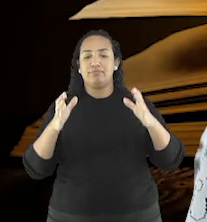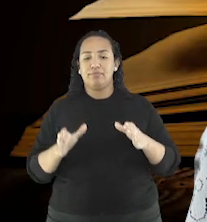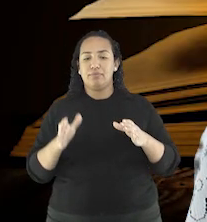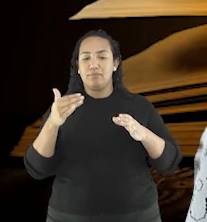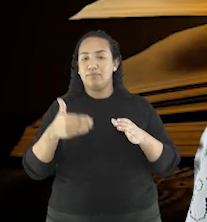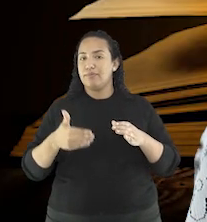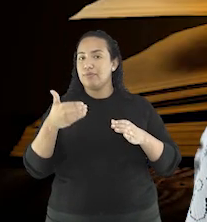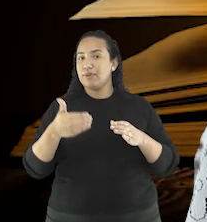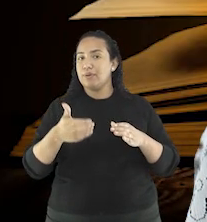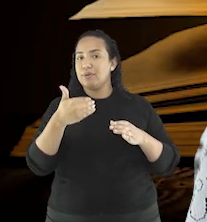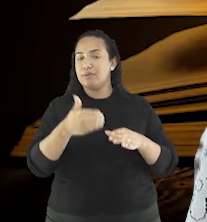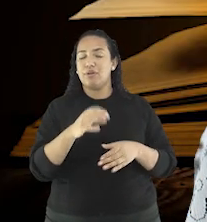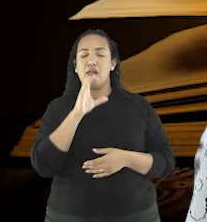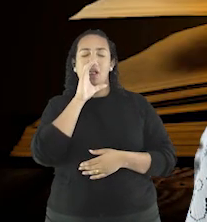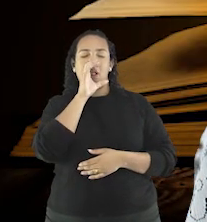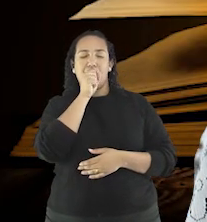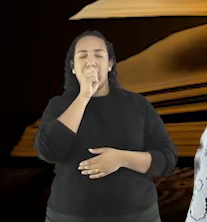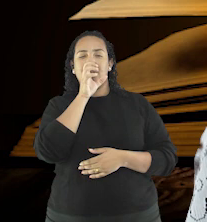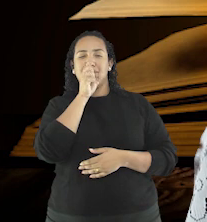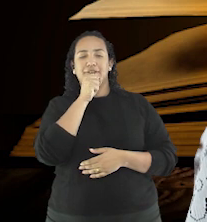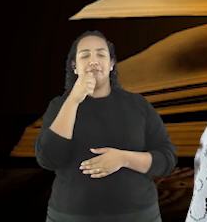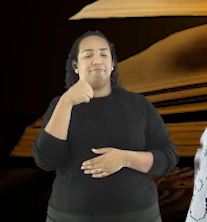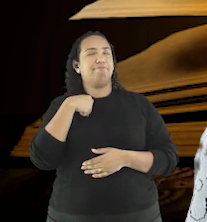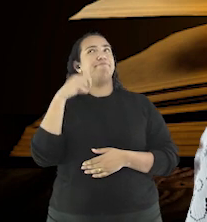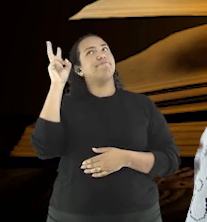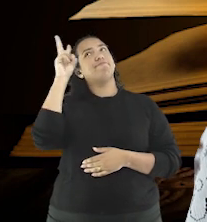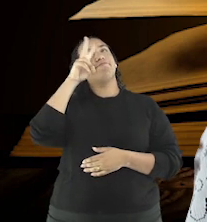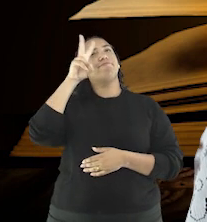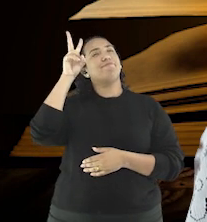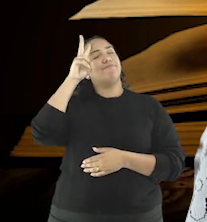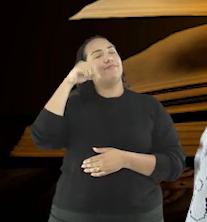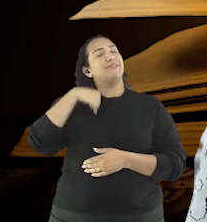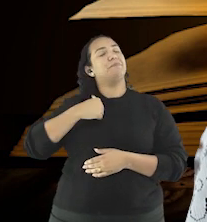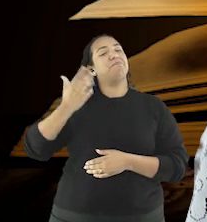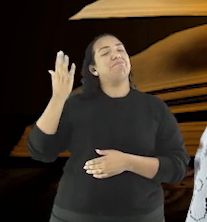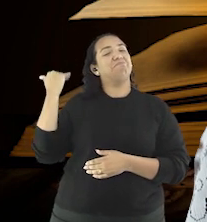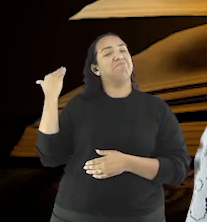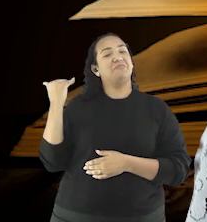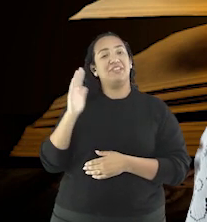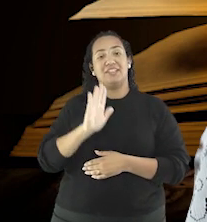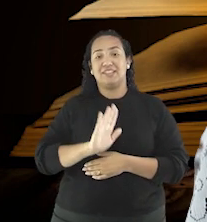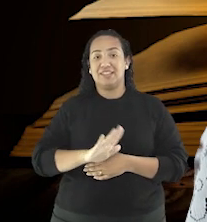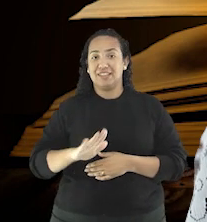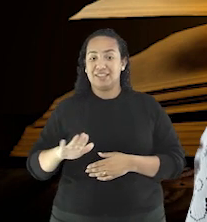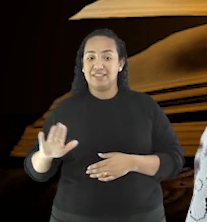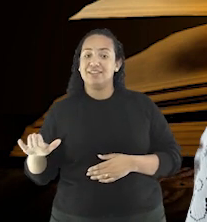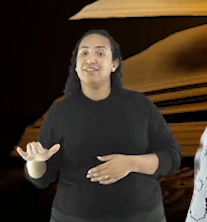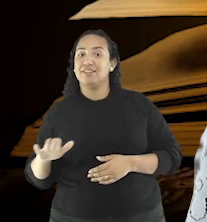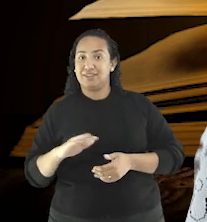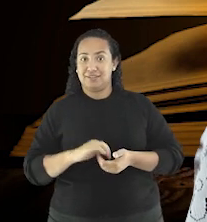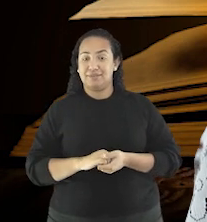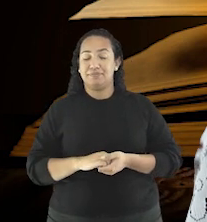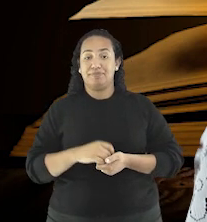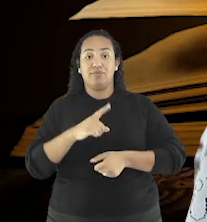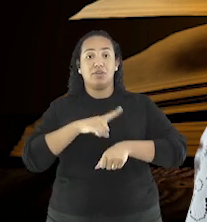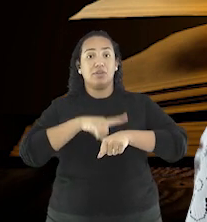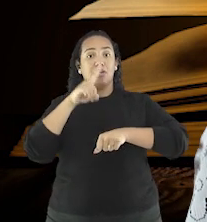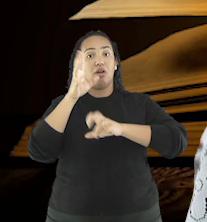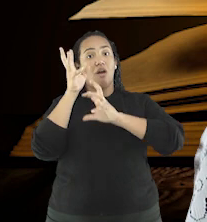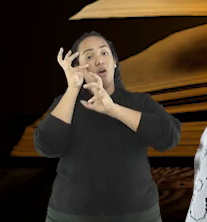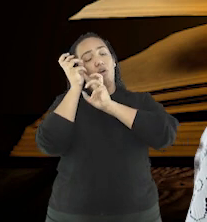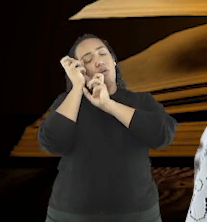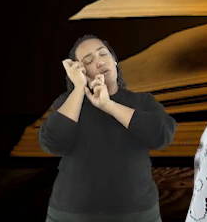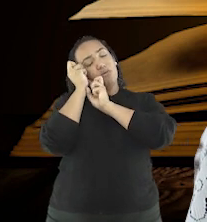E esse bolo de laranja está me fazendo lembrar de quando eu era pequena. Na hora de